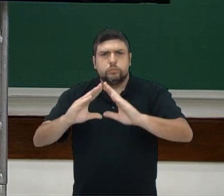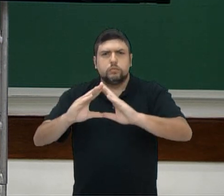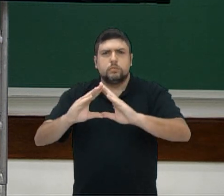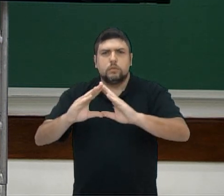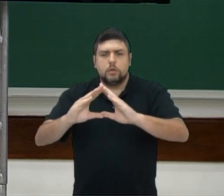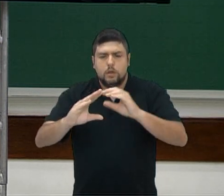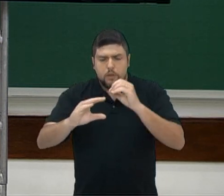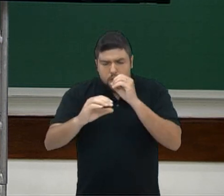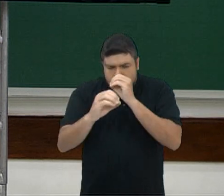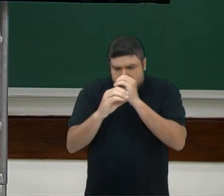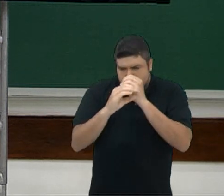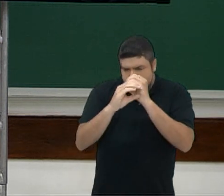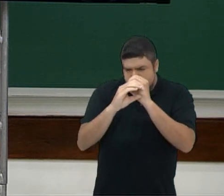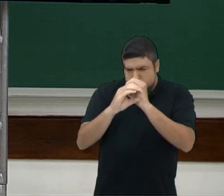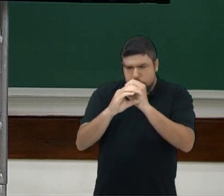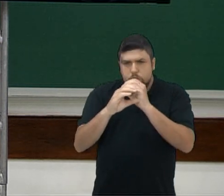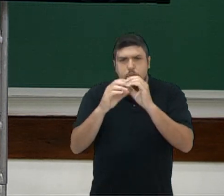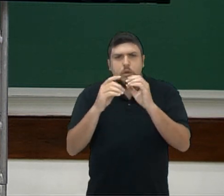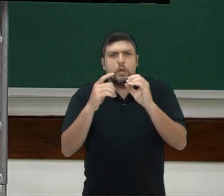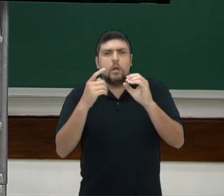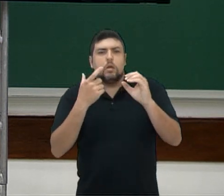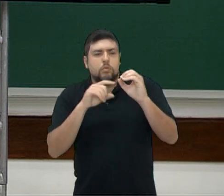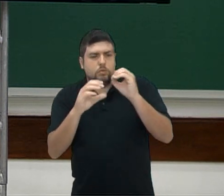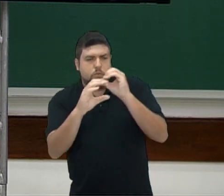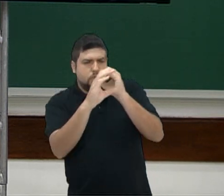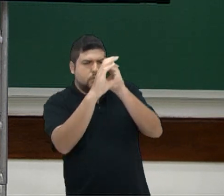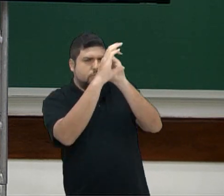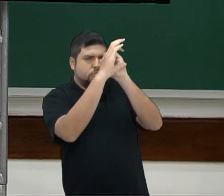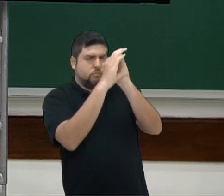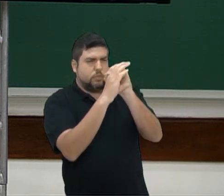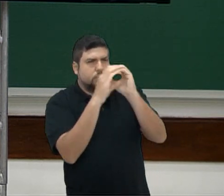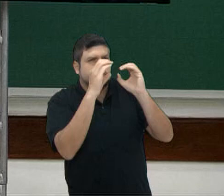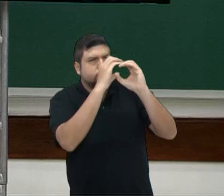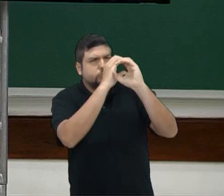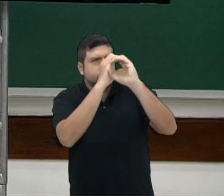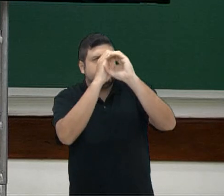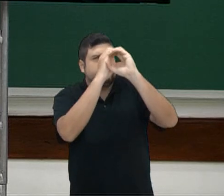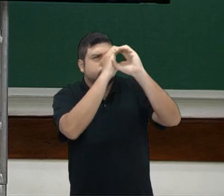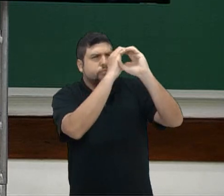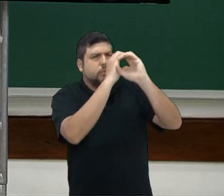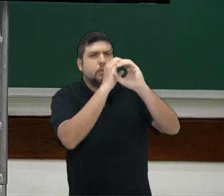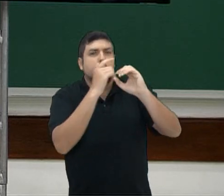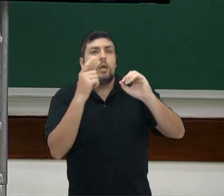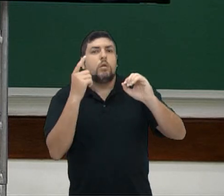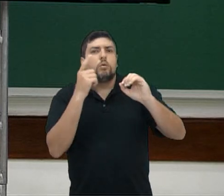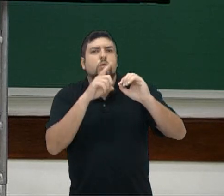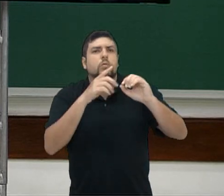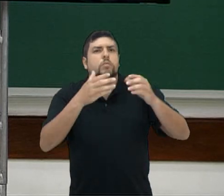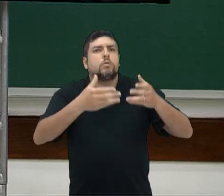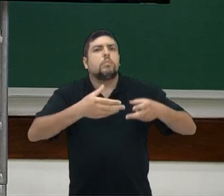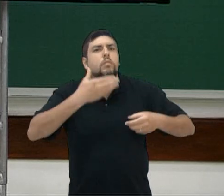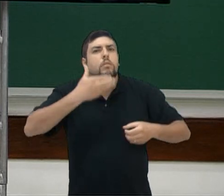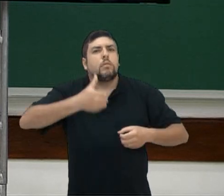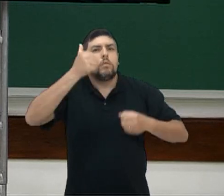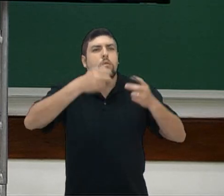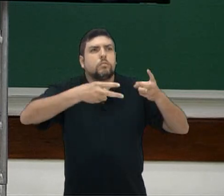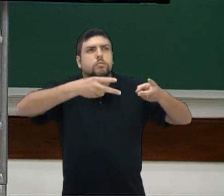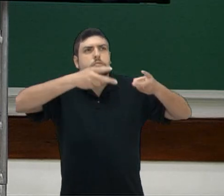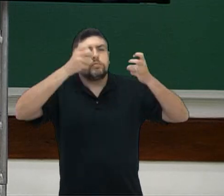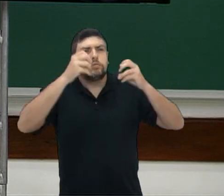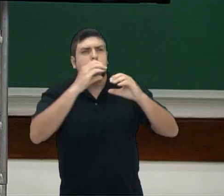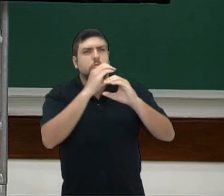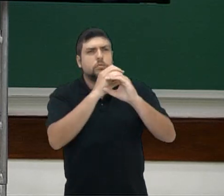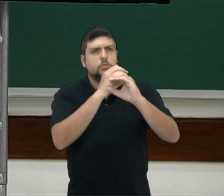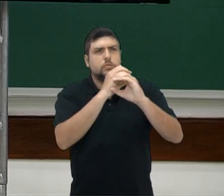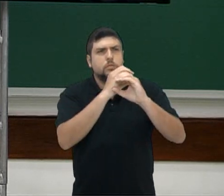ele conseguiu fazer algumas observações. Quando ele acabou trabalhando, mesclando o conceito do prisma com o teodolito,